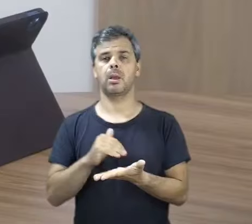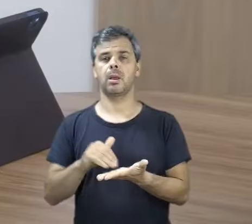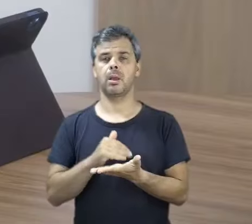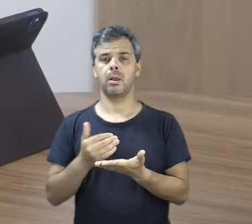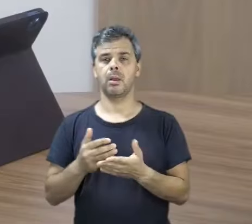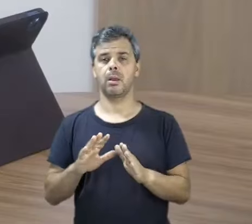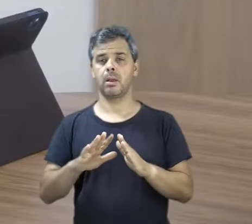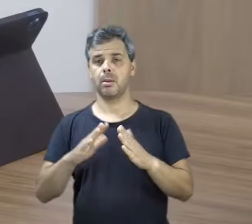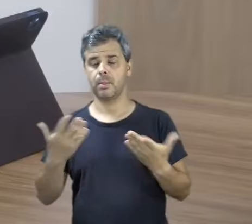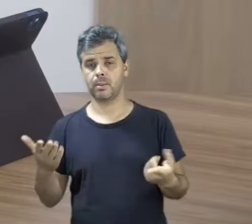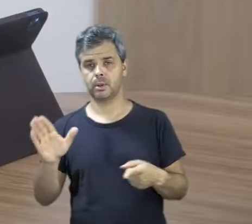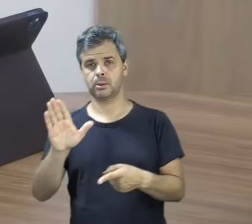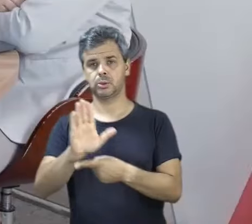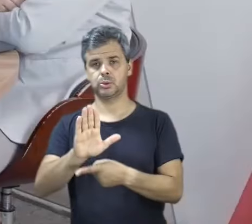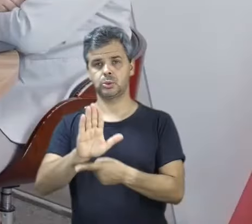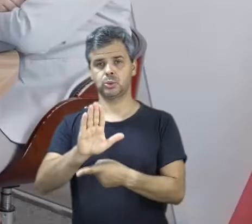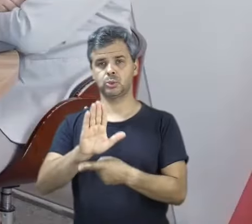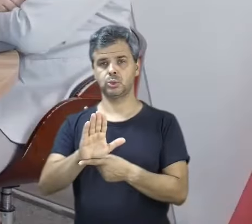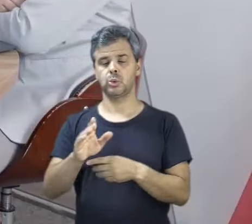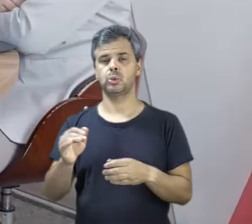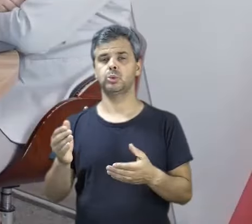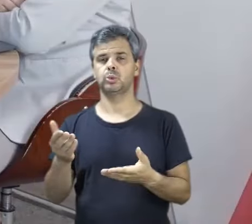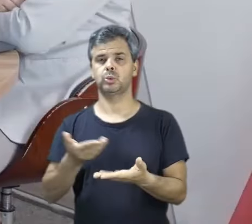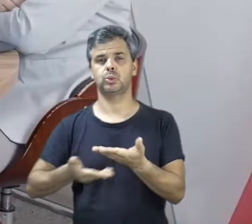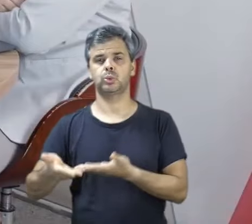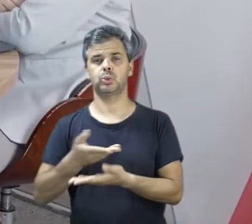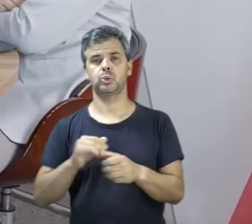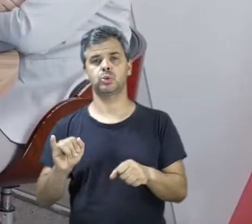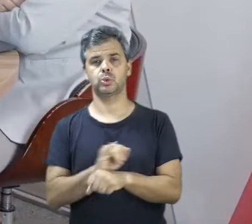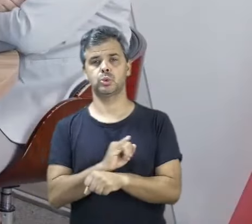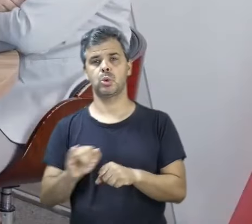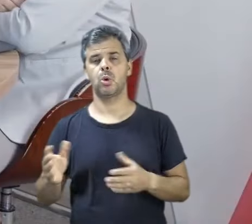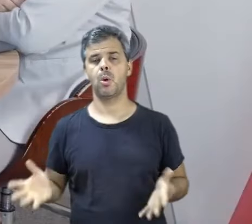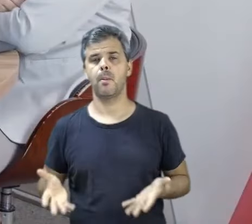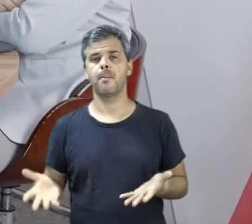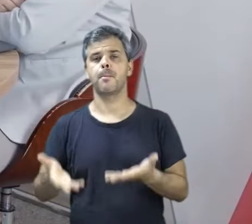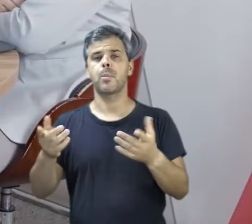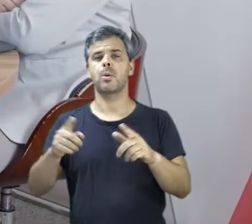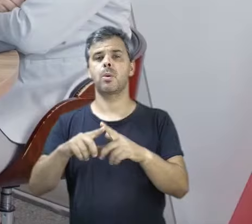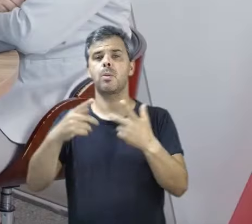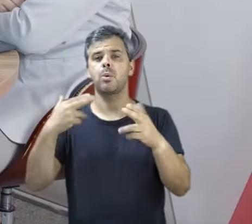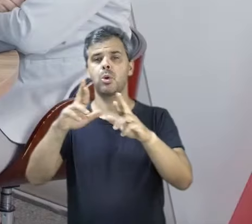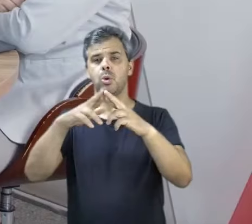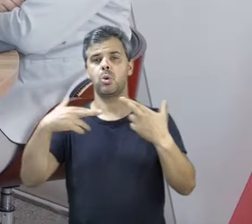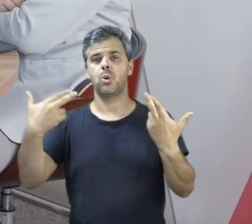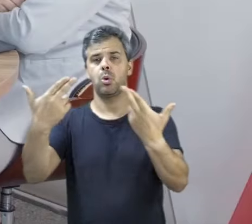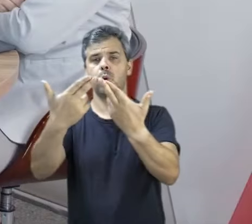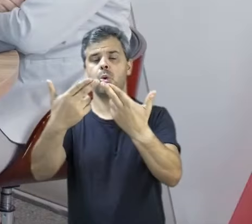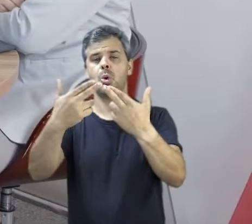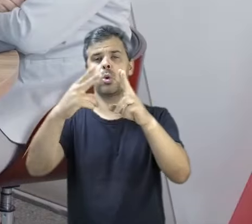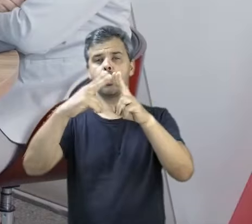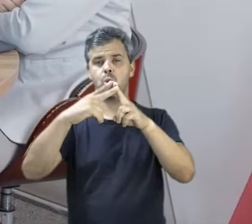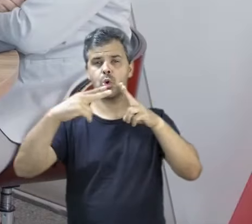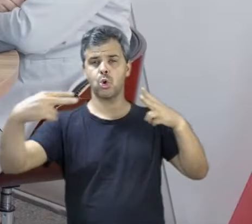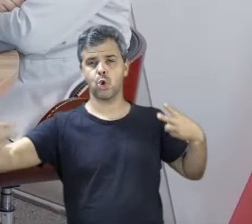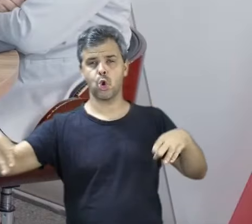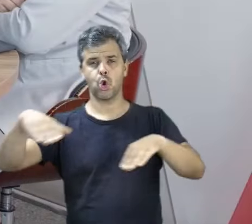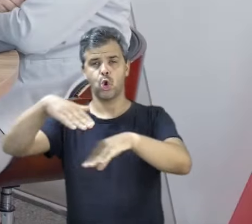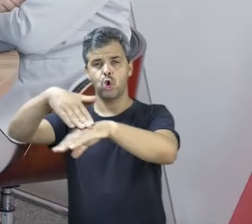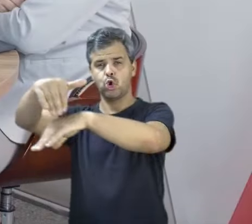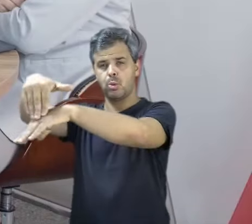para além de contribuir com as articulações, ela promoveu uma grande reunião virtual, convocando toda a